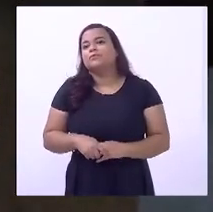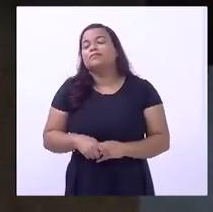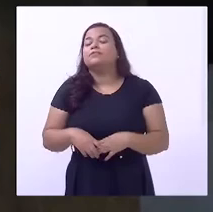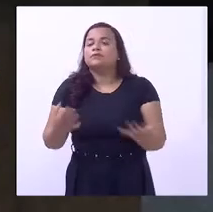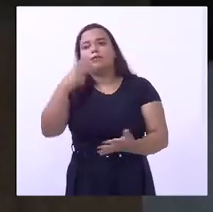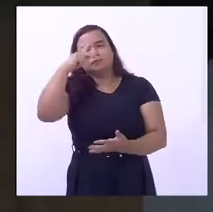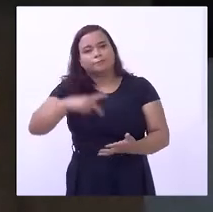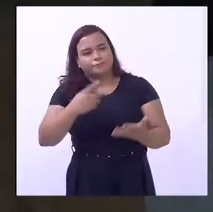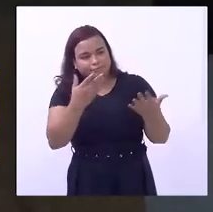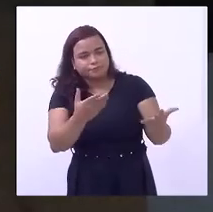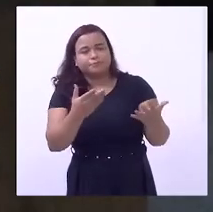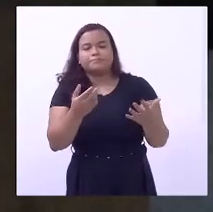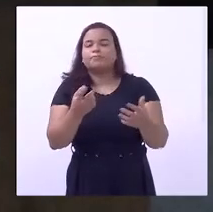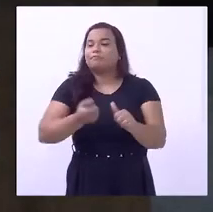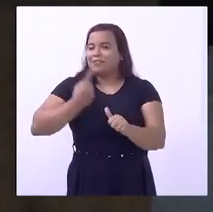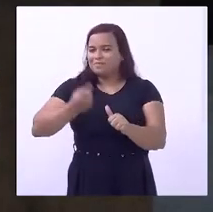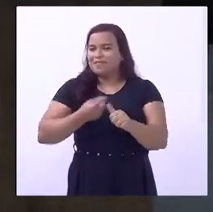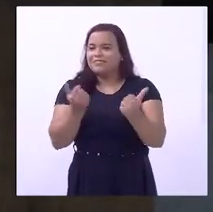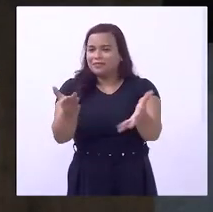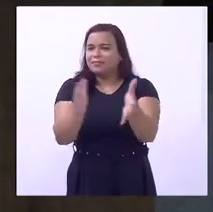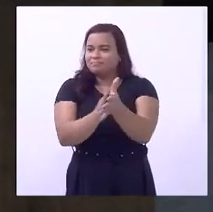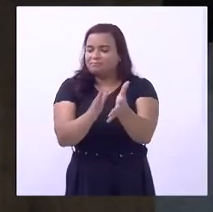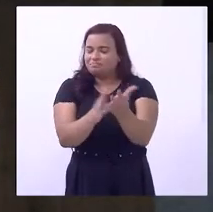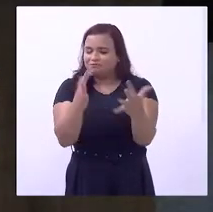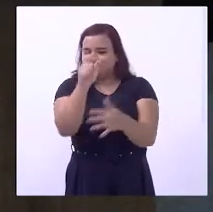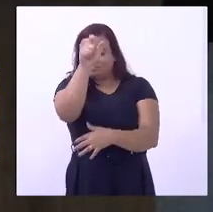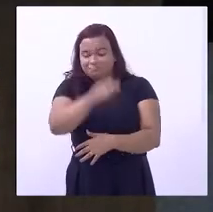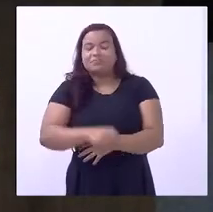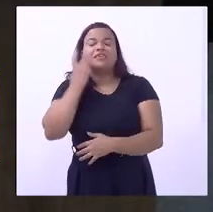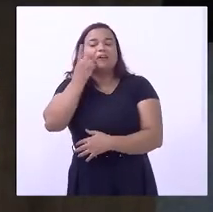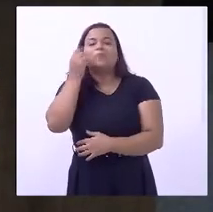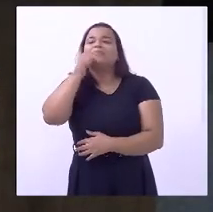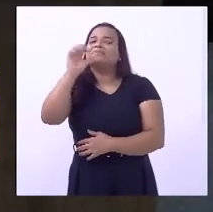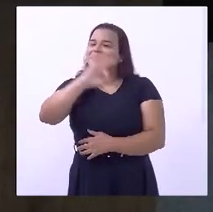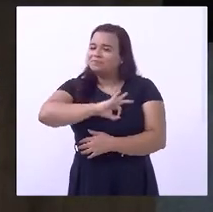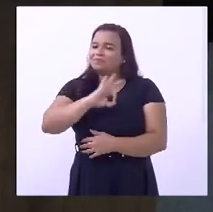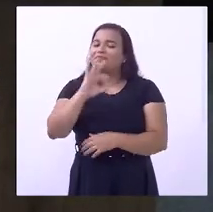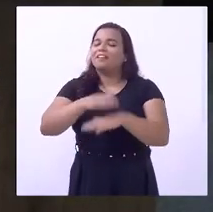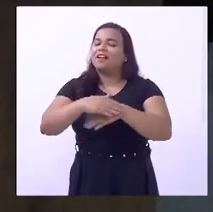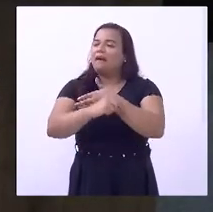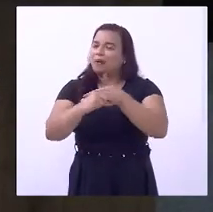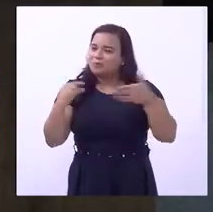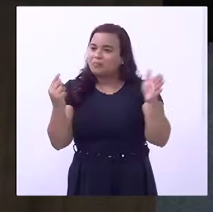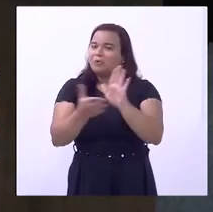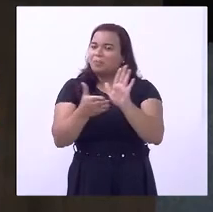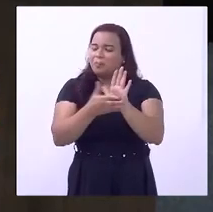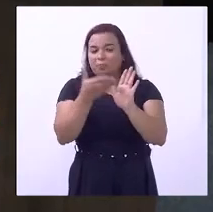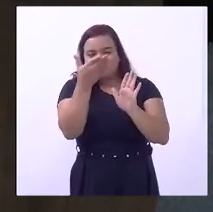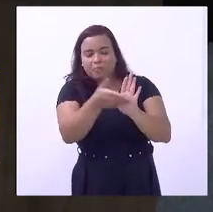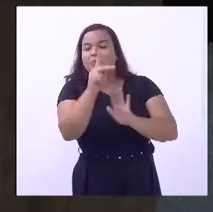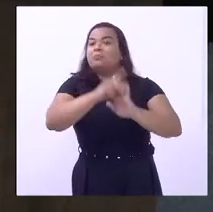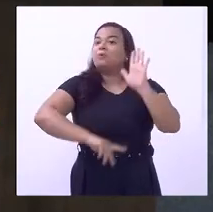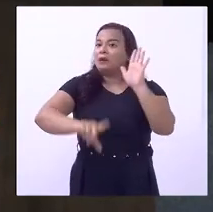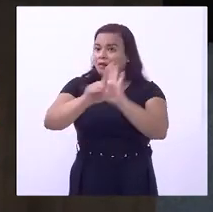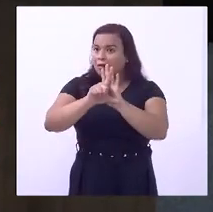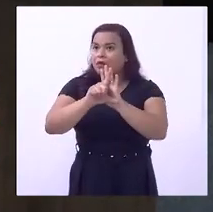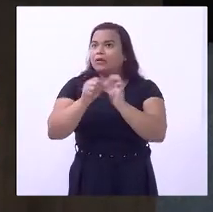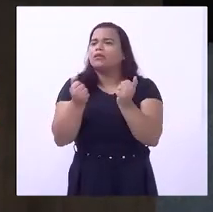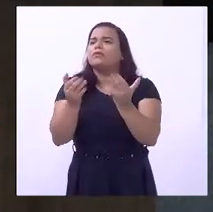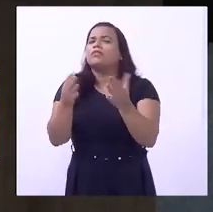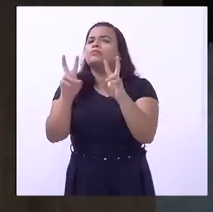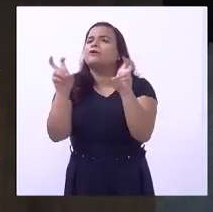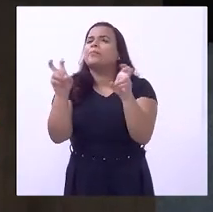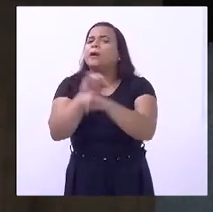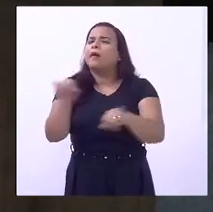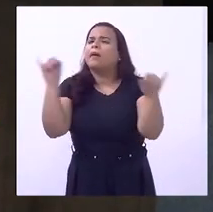Senhor presidente, parabenizando a deputada Marta Rocha, autora da proposição, projeto de lei que dispõe sobre a